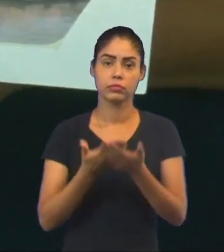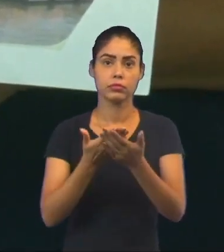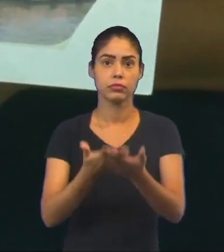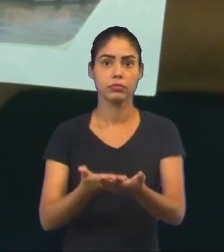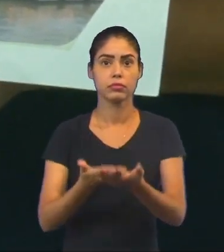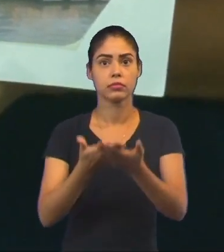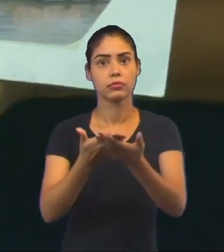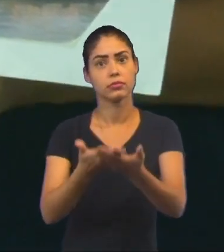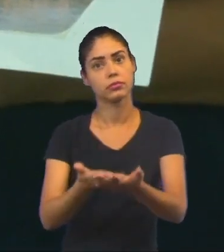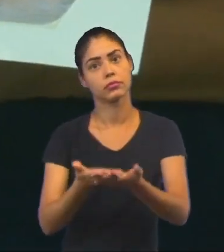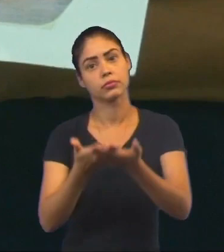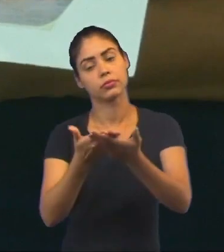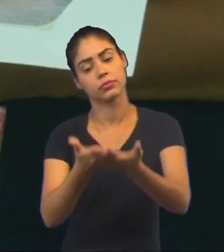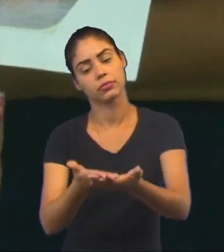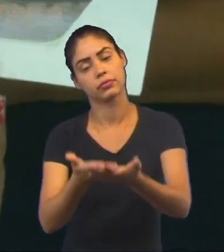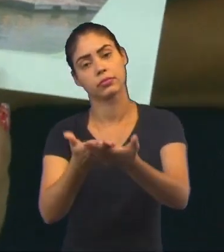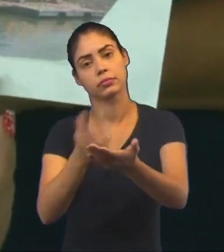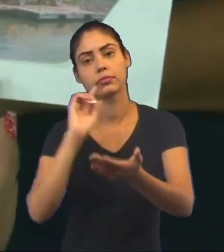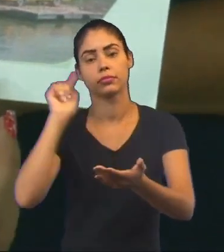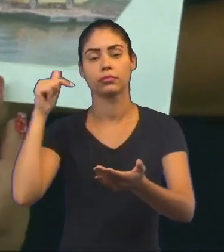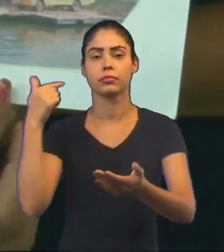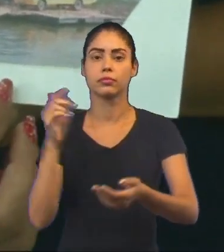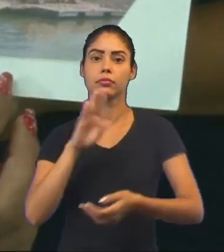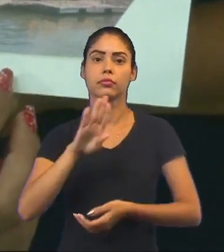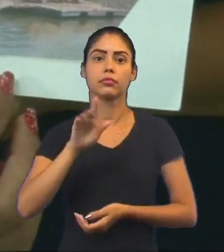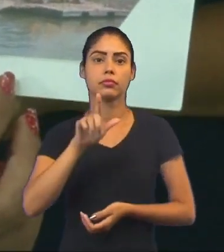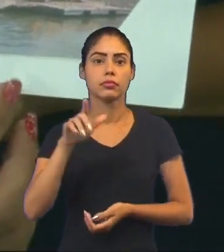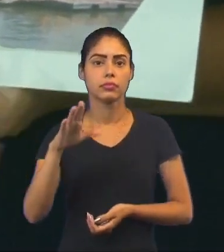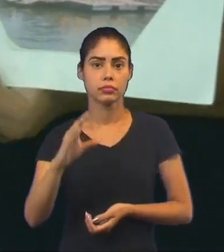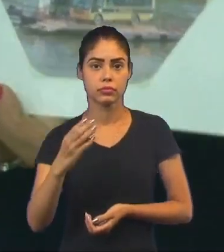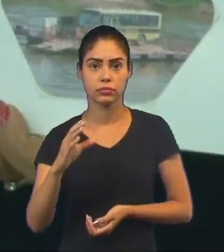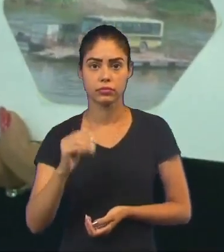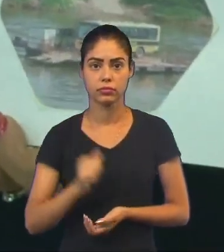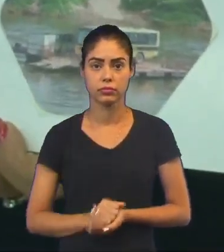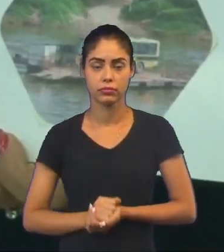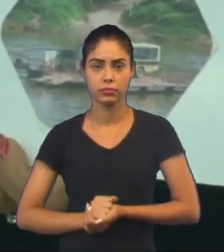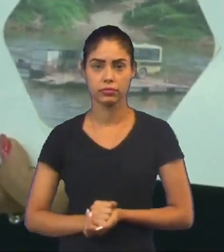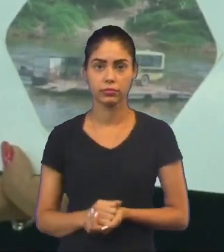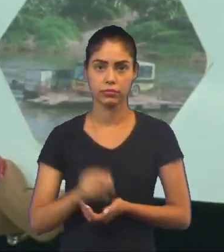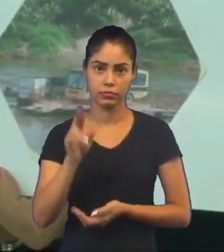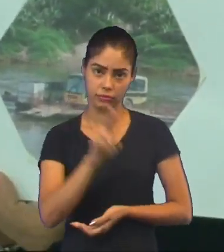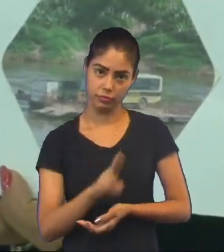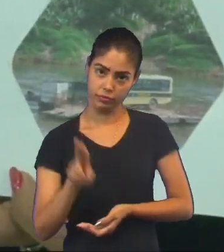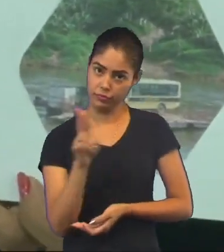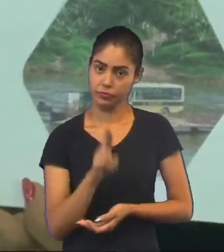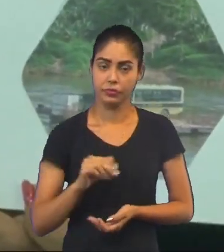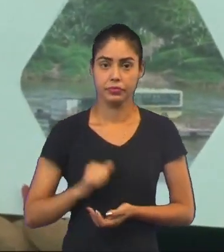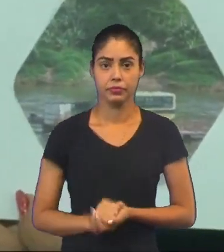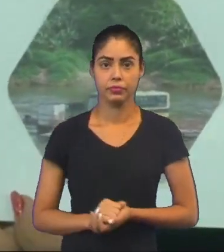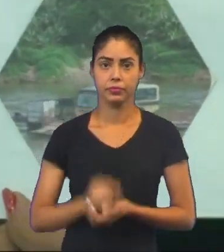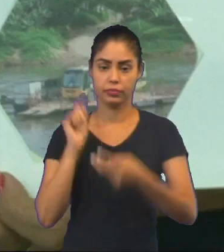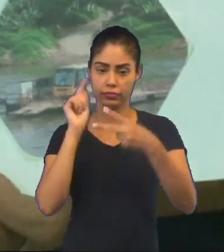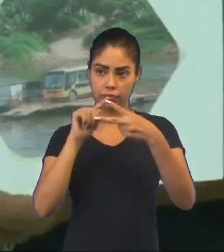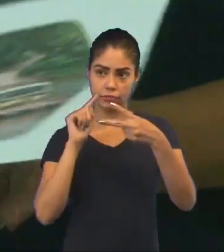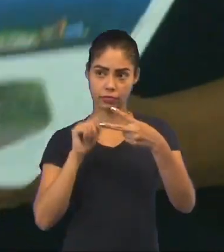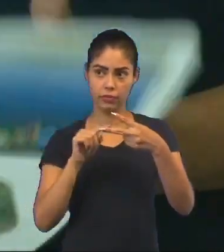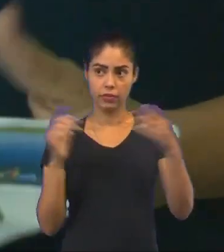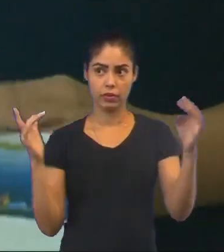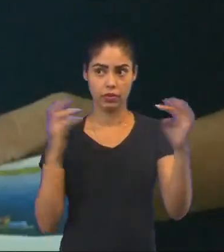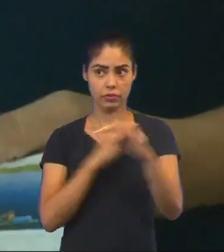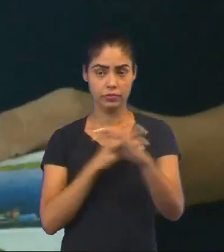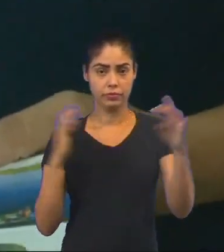uma parte do percurso e logo depois vão utilizar a balsa. Então, estão utilizando o quê? Dois